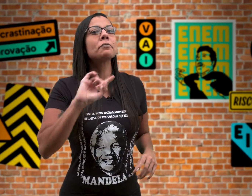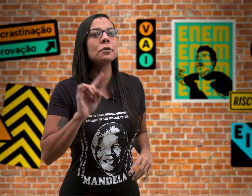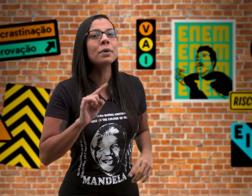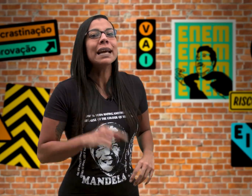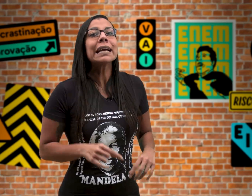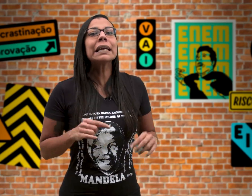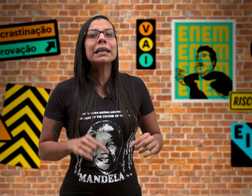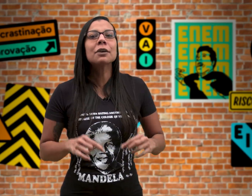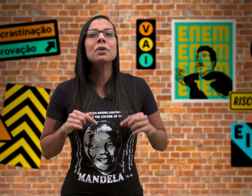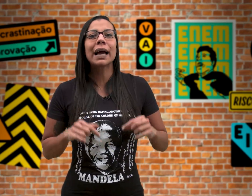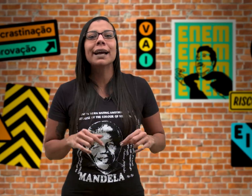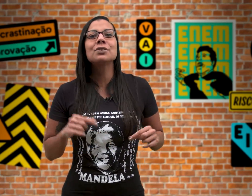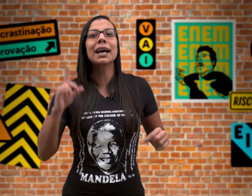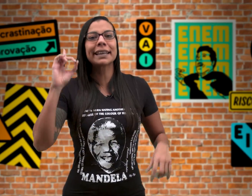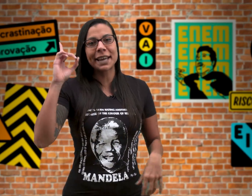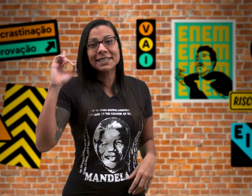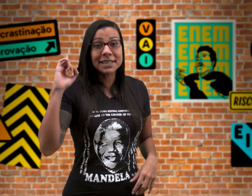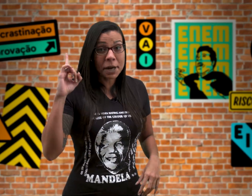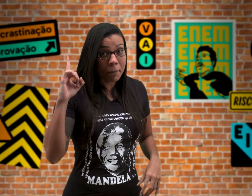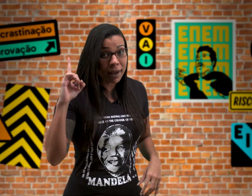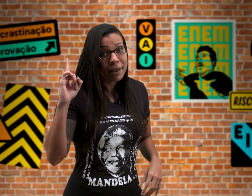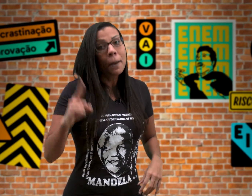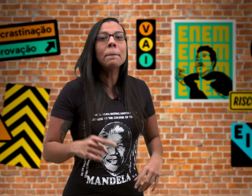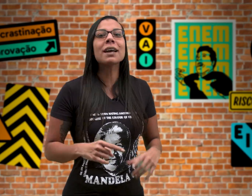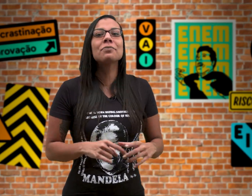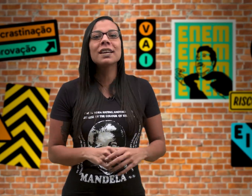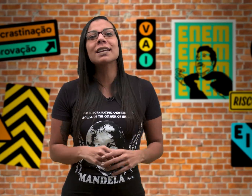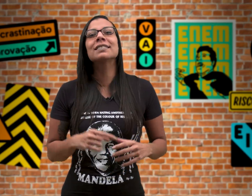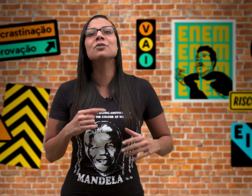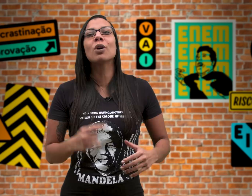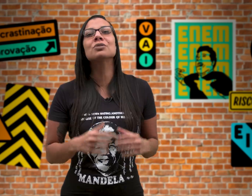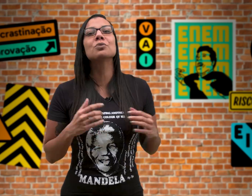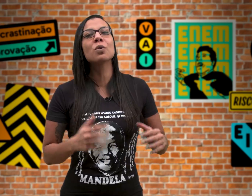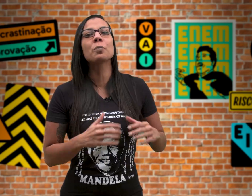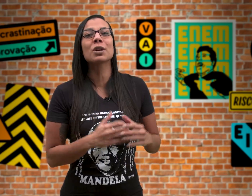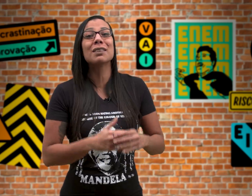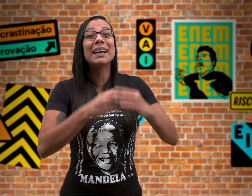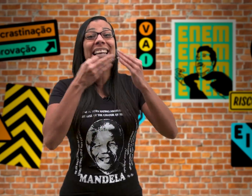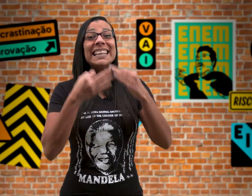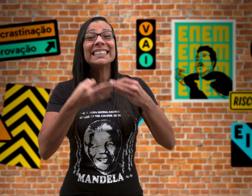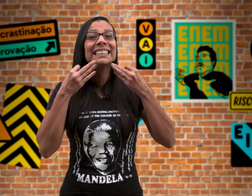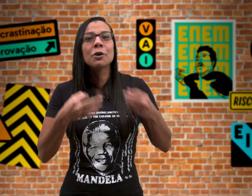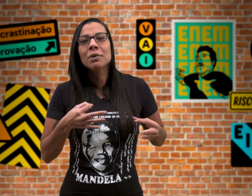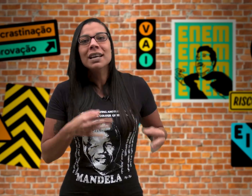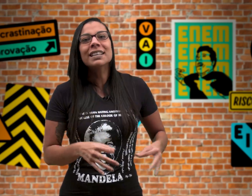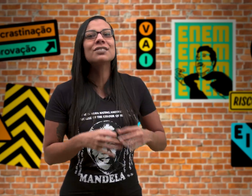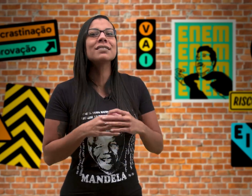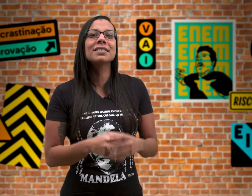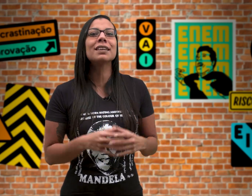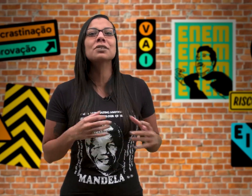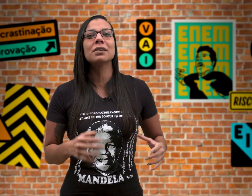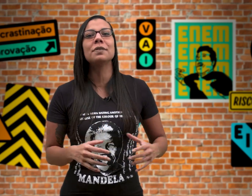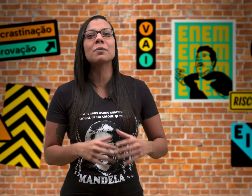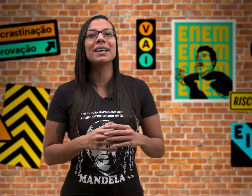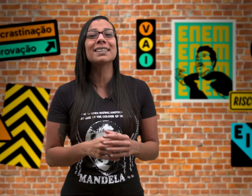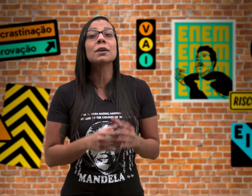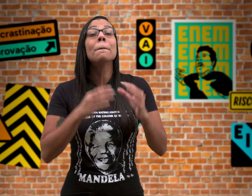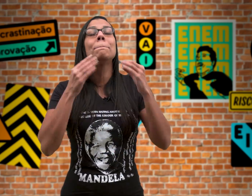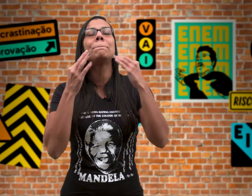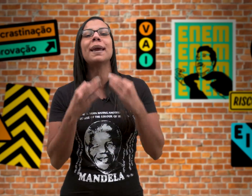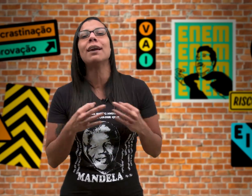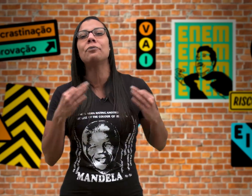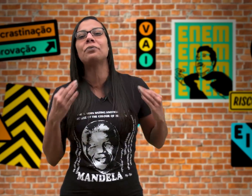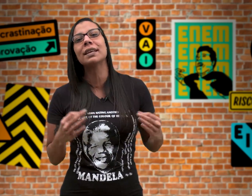Se não viu, clica no card aqui em cima para ver esse nosso novo programa lindão que te ensina a escrever uma